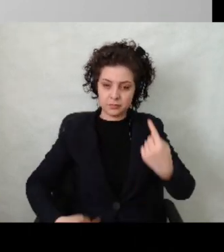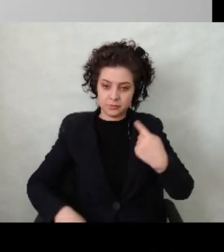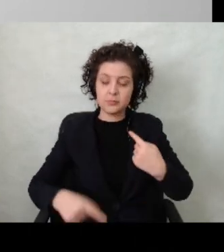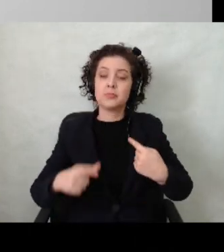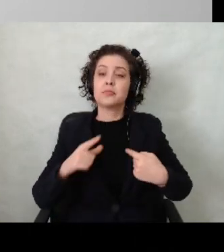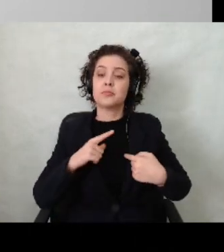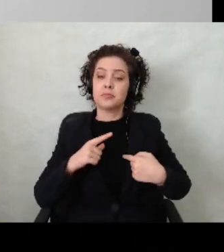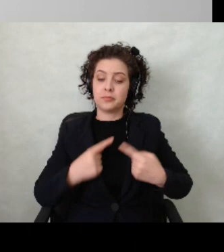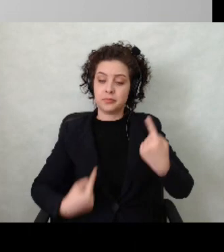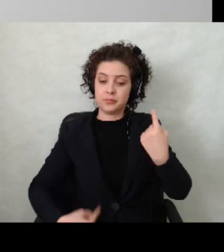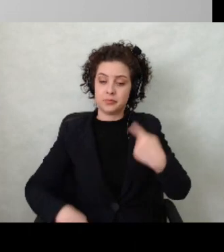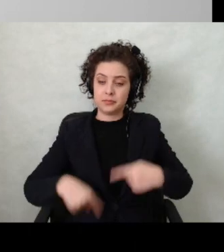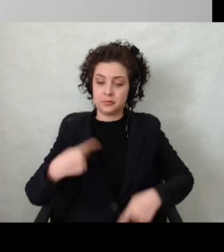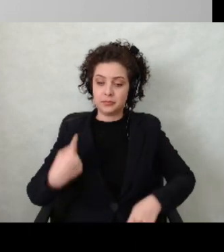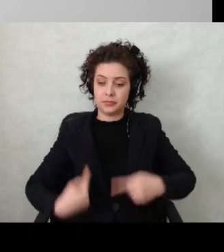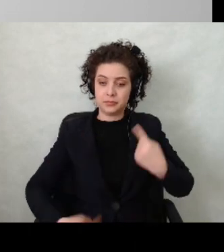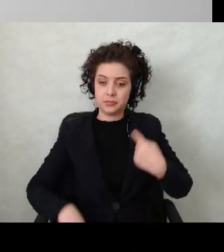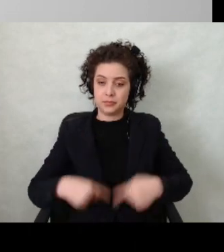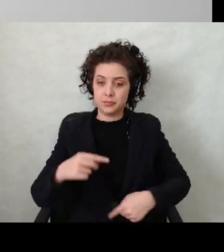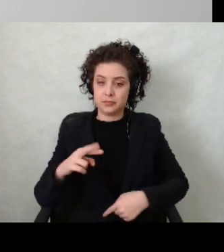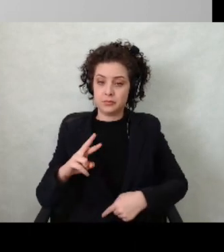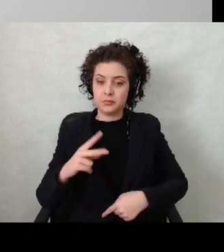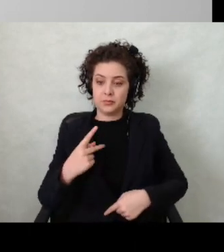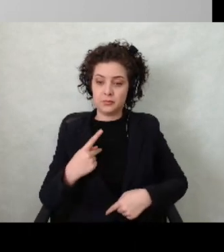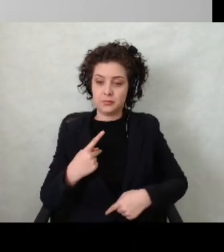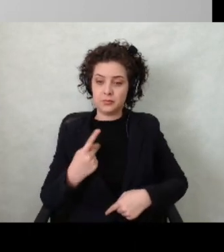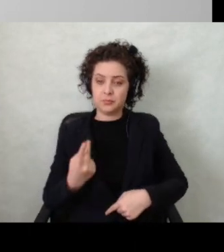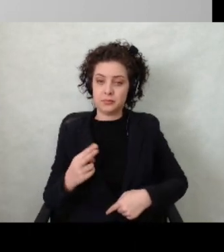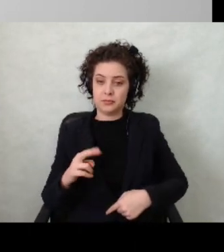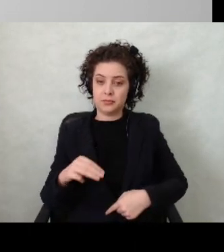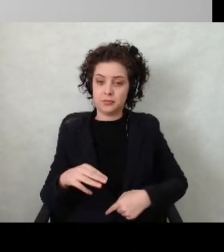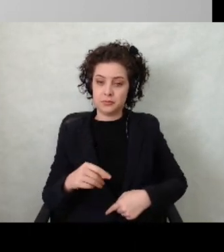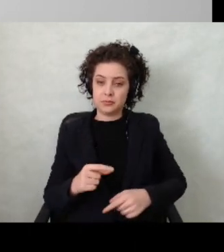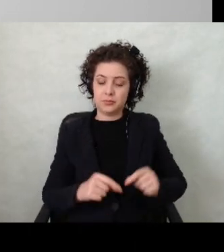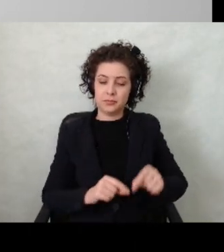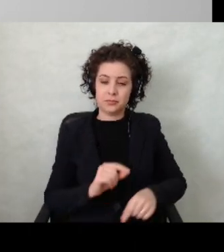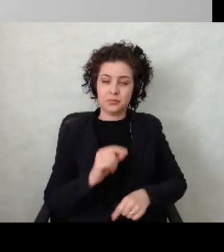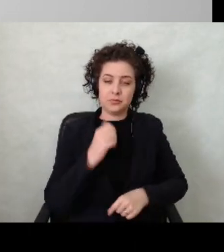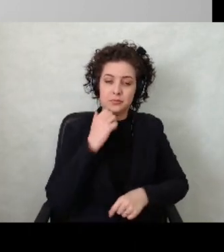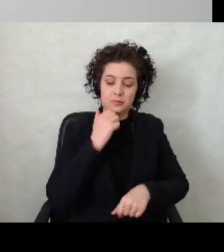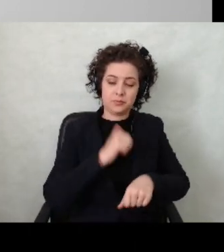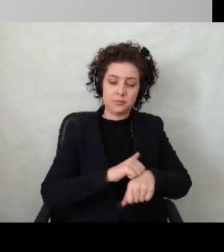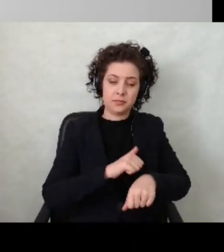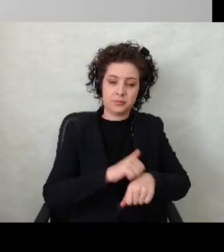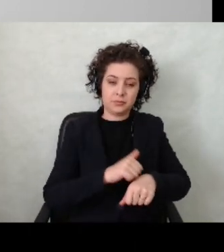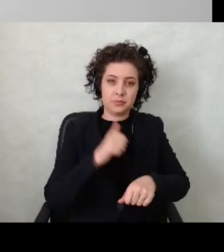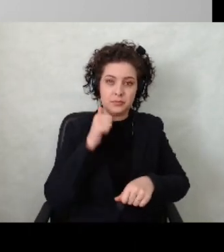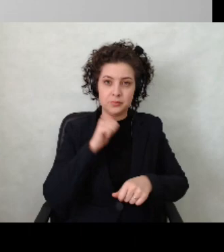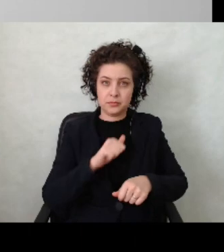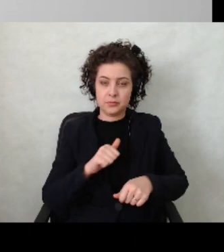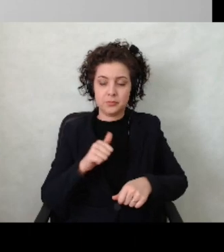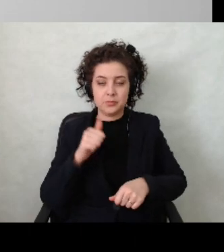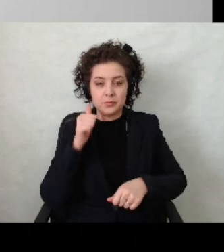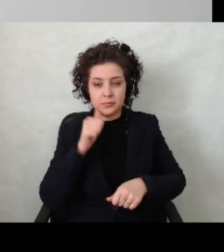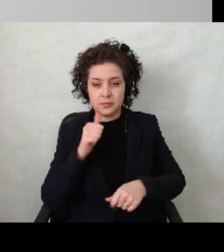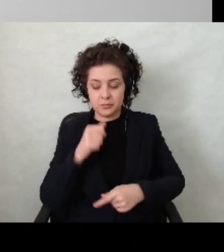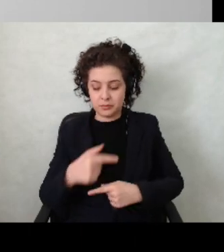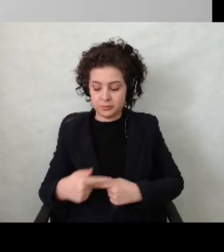nosso organismo, como metabolismo de cálcio, aparelho reprodutor feminino, entre outros fatores